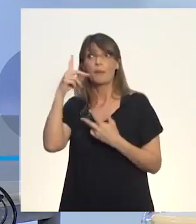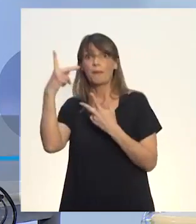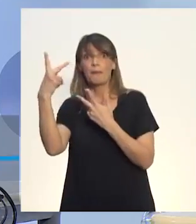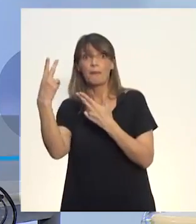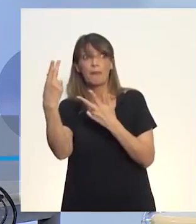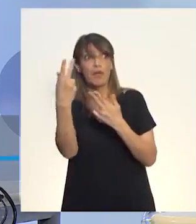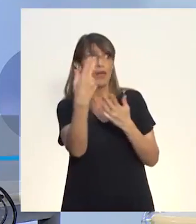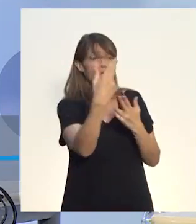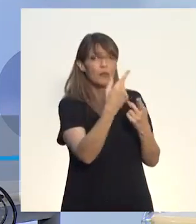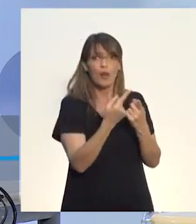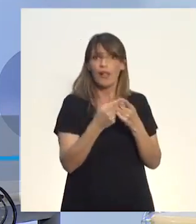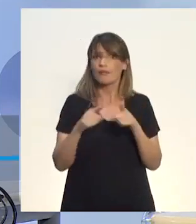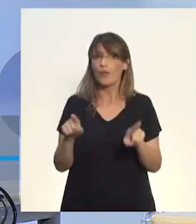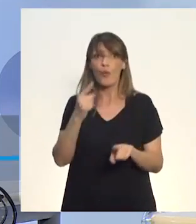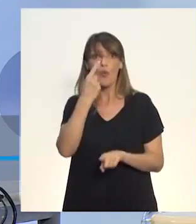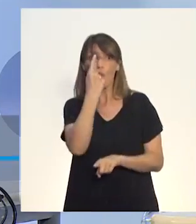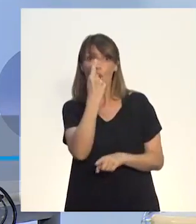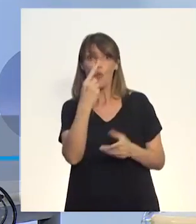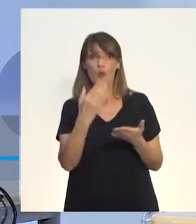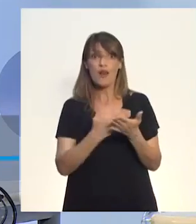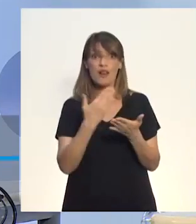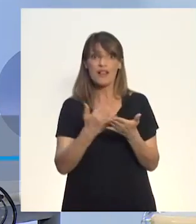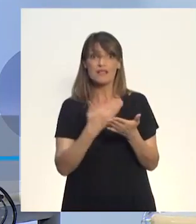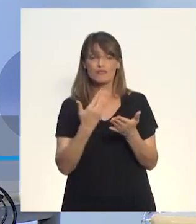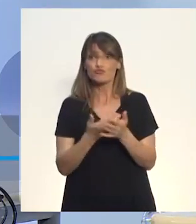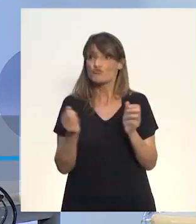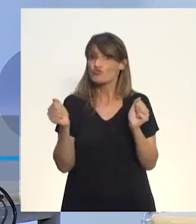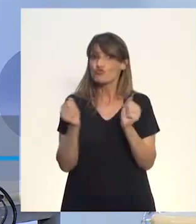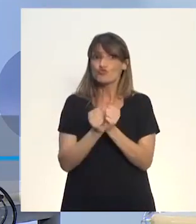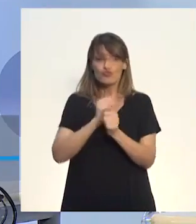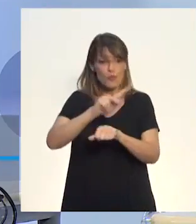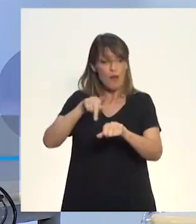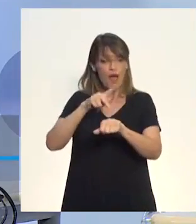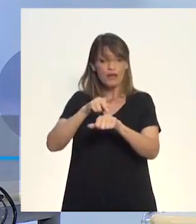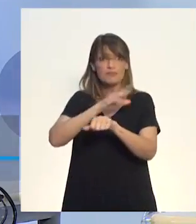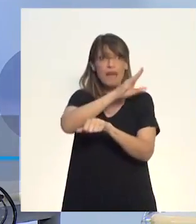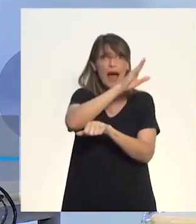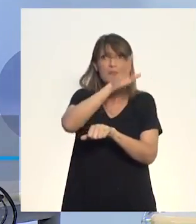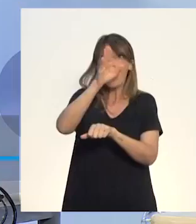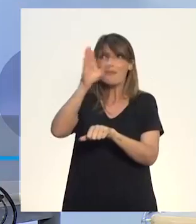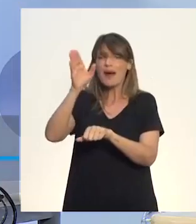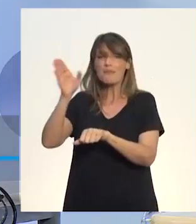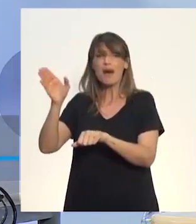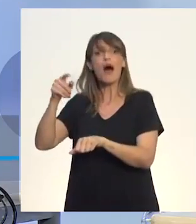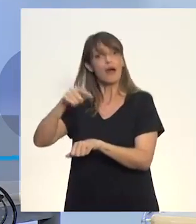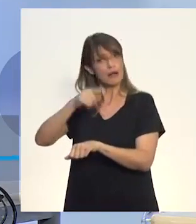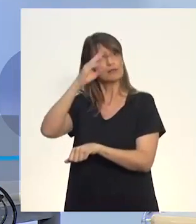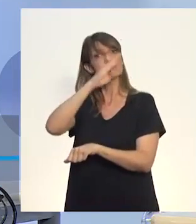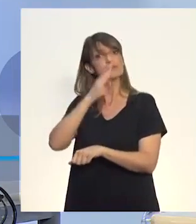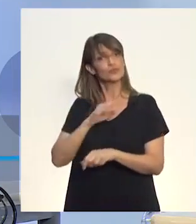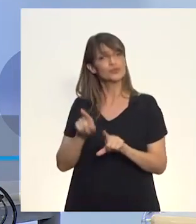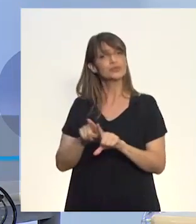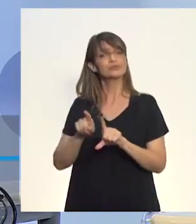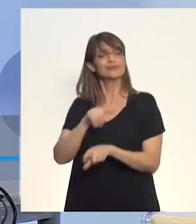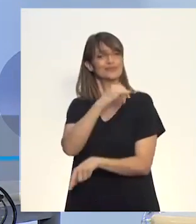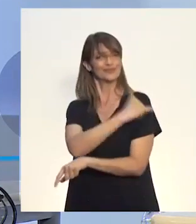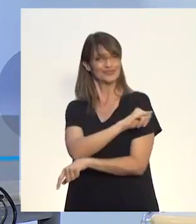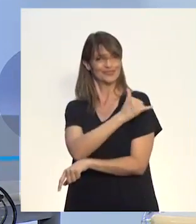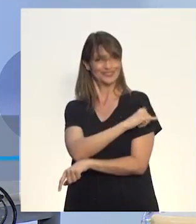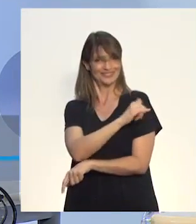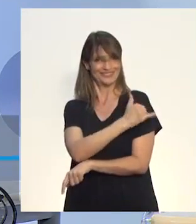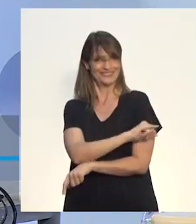fazer um lançamento de uma obra simultaneamente em vários países. Chegou a ser lançado, inclusive, aqui no Brasil, no Rio de Janeiro,